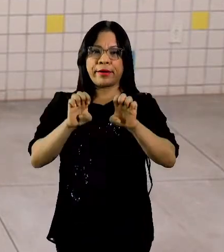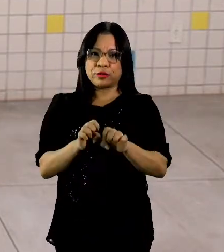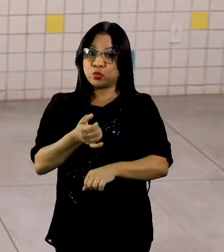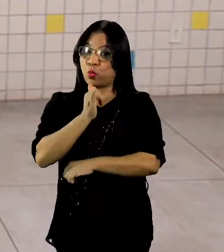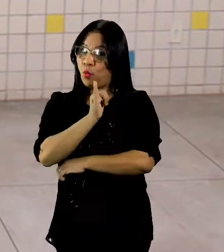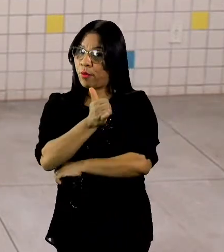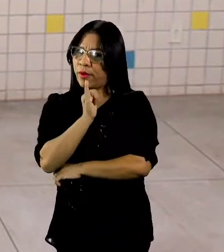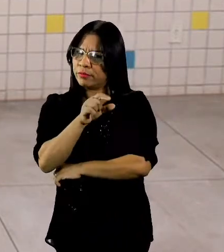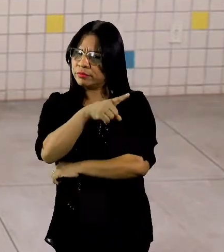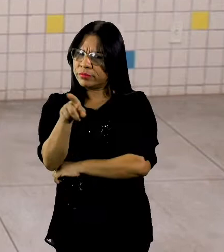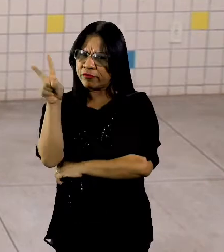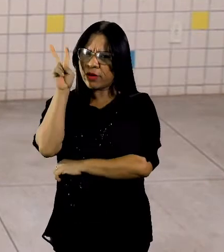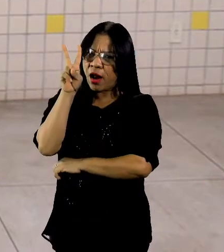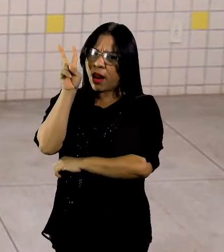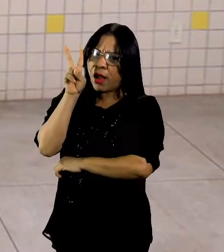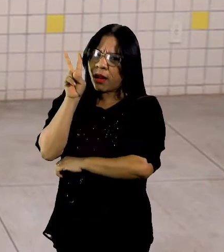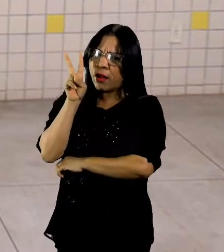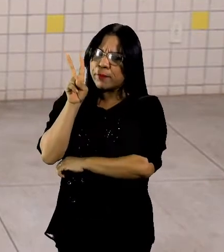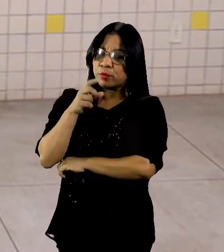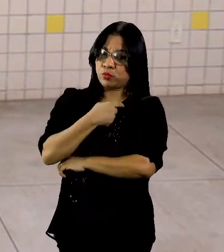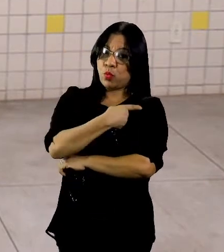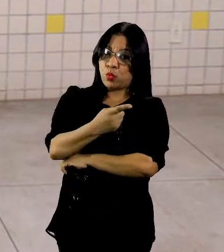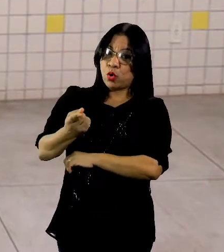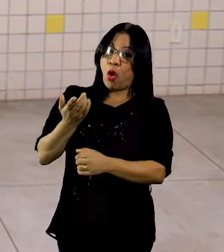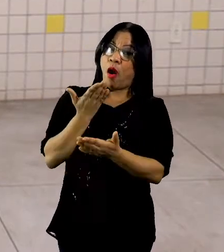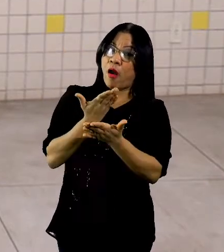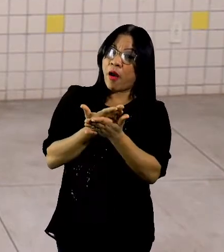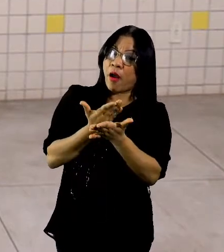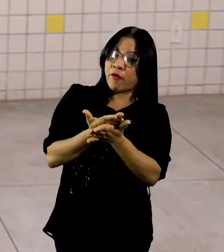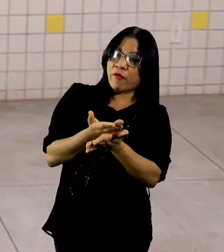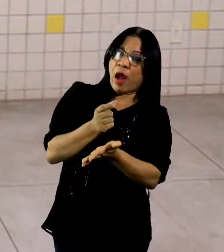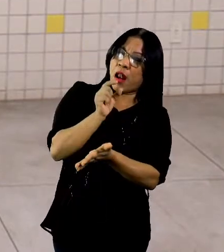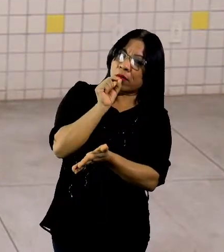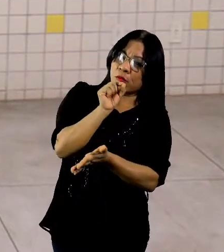lembram? Nós falamos sobre situação inicial,